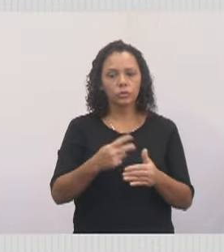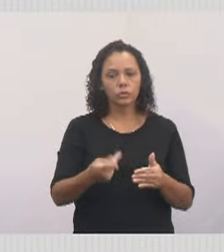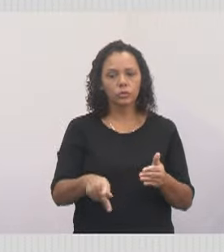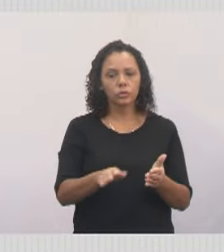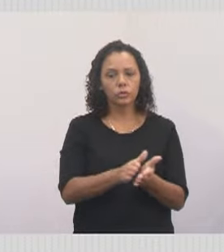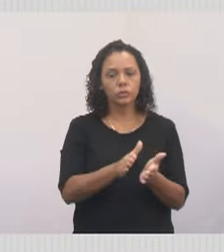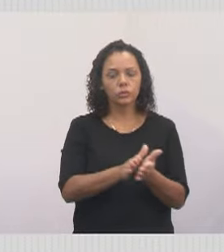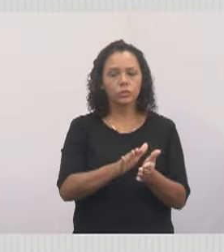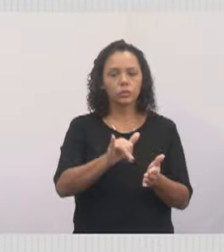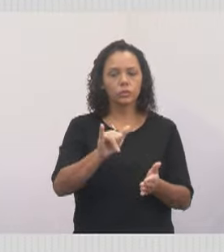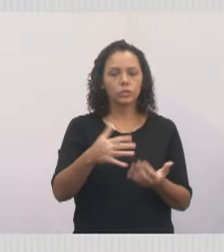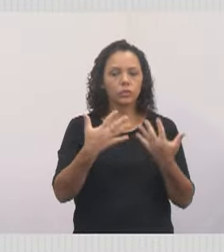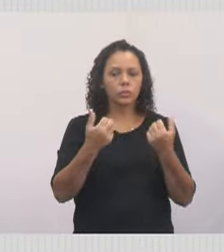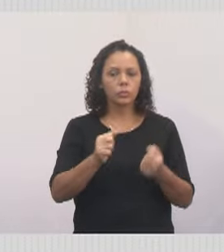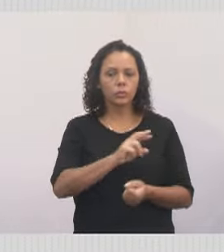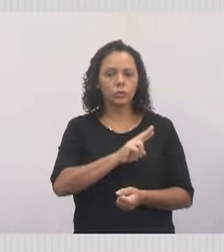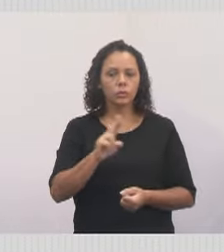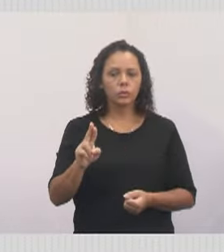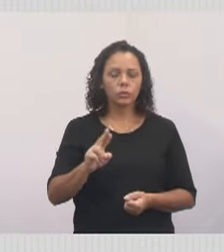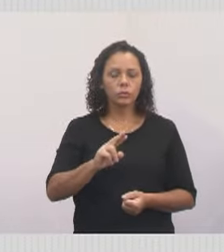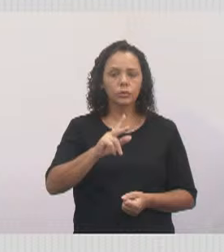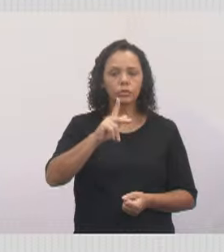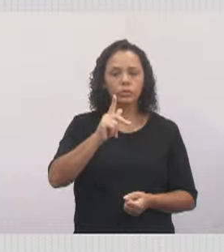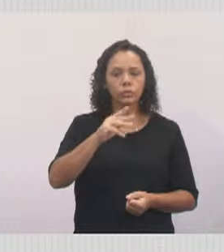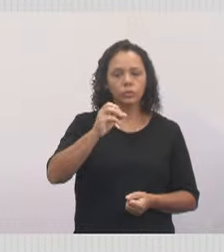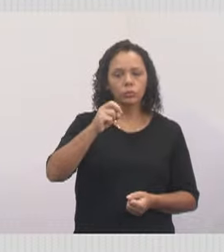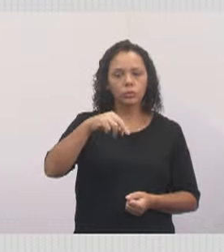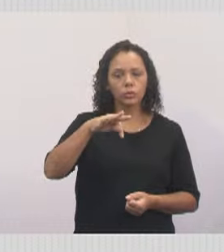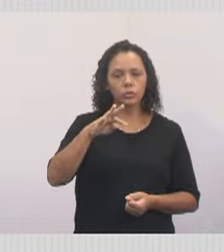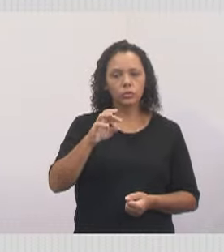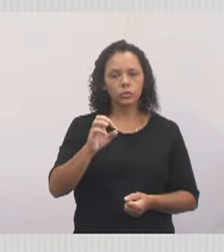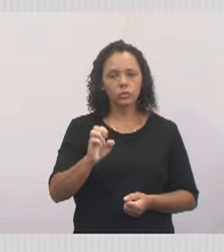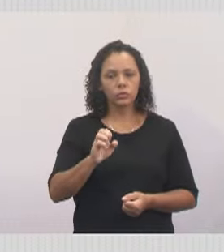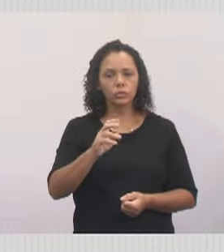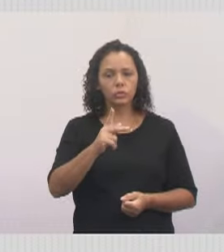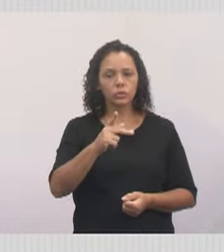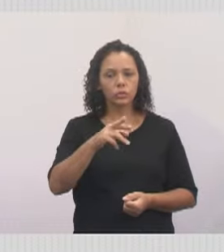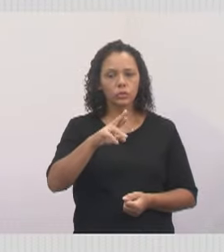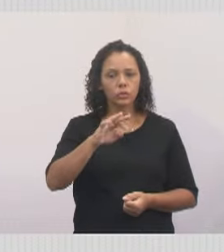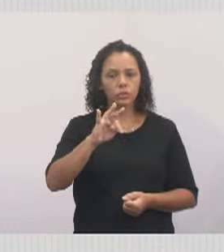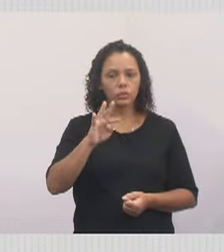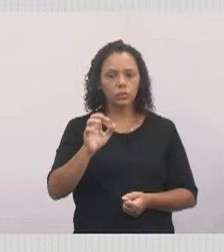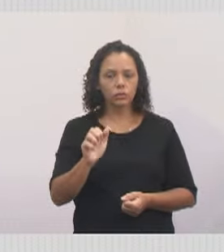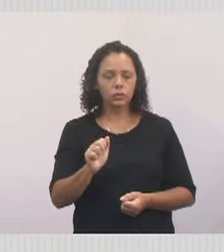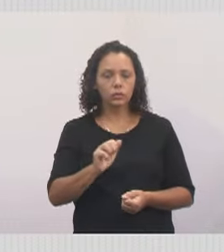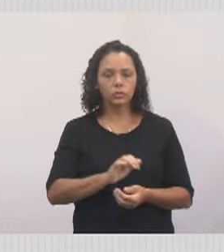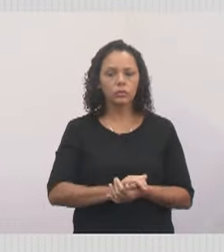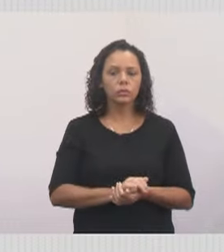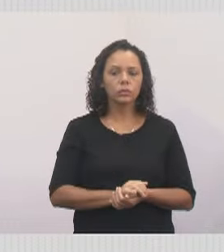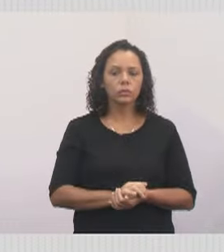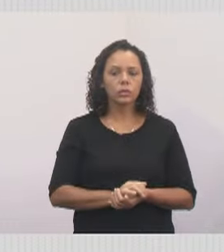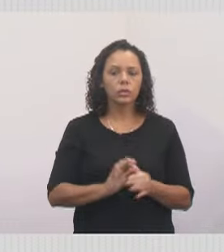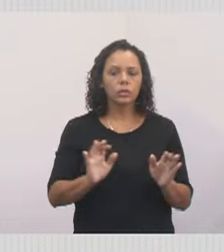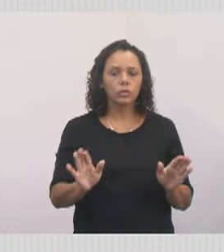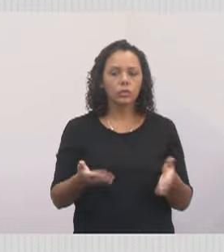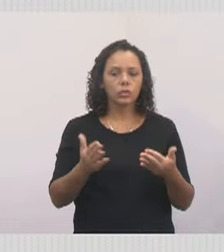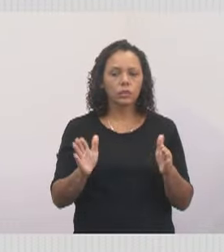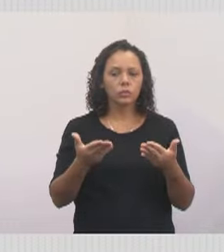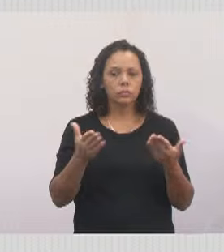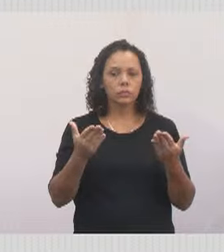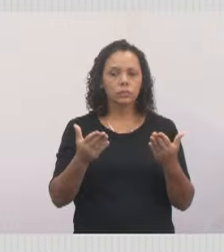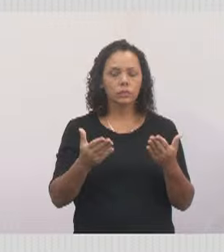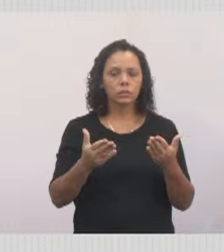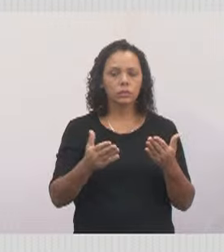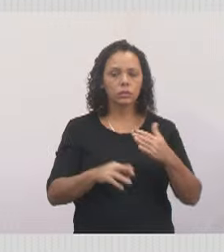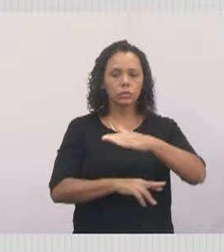Jacareí. Recebeu o nome de Ponte Preta Futebol Clube. Denominação foi inspirada na ponte